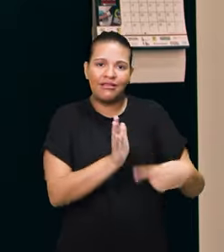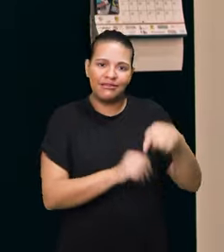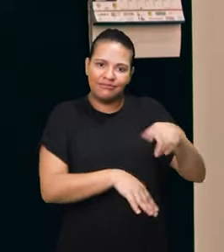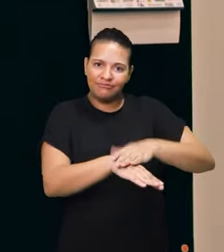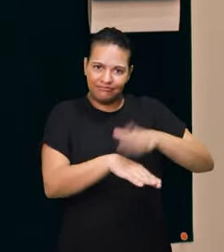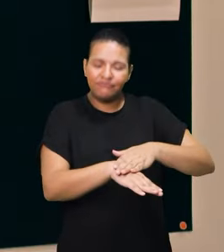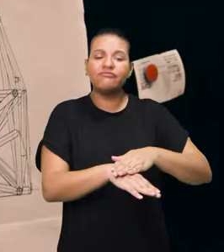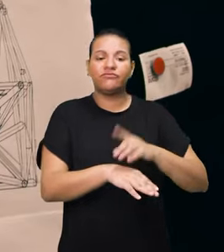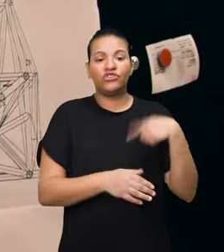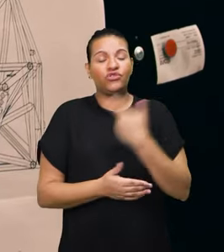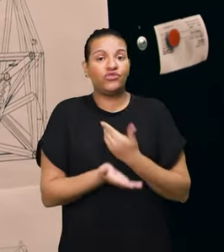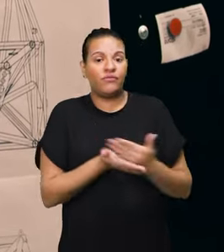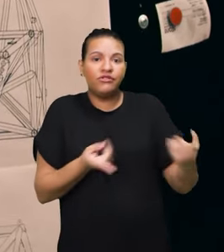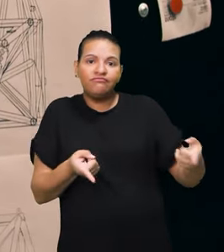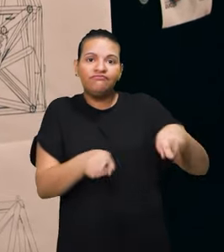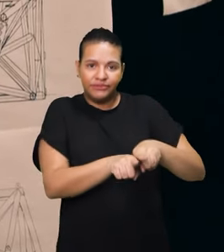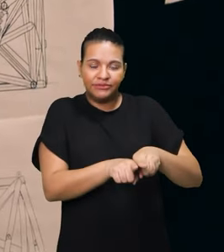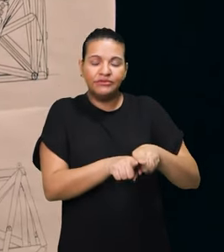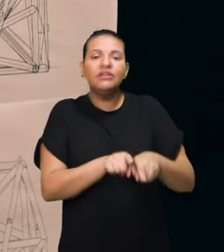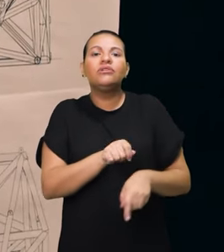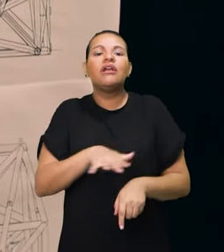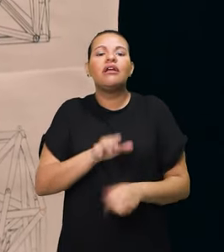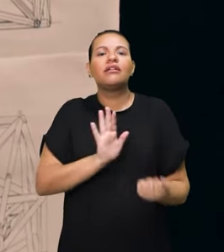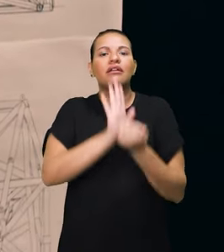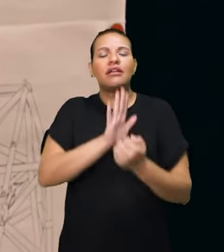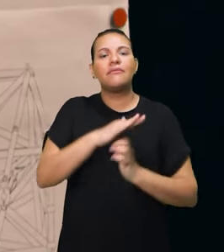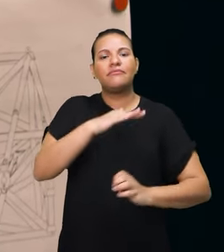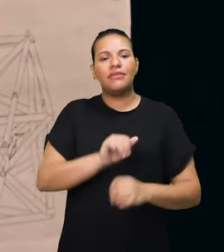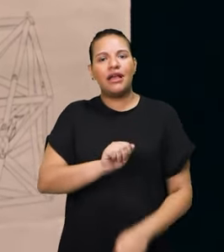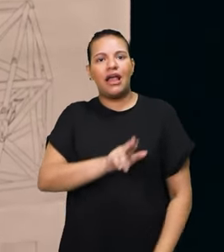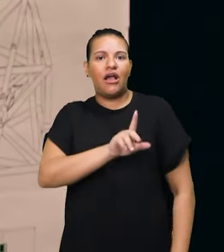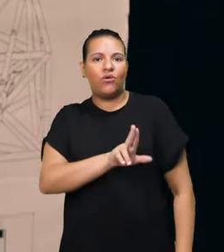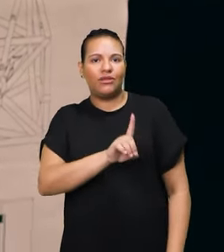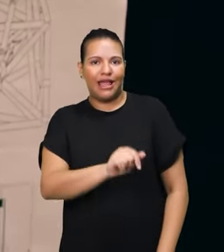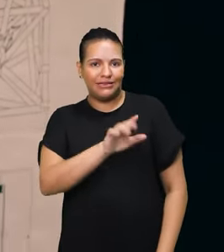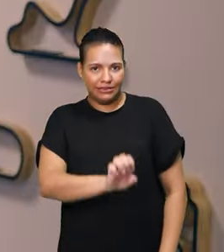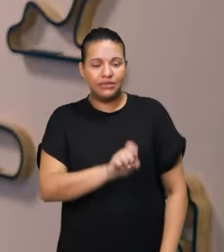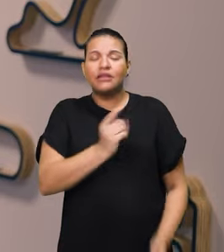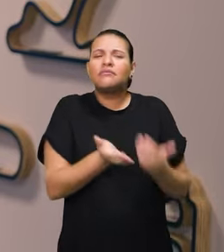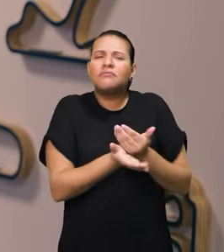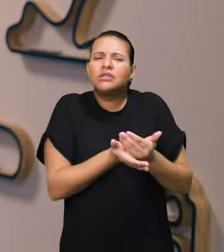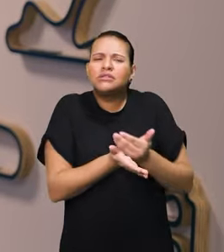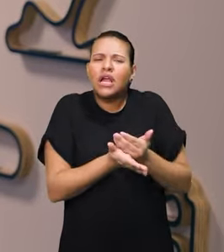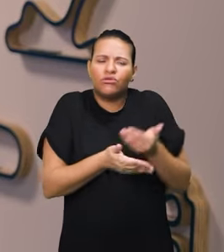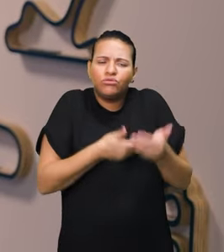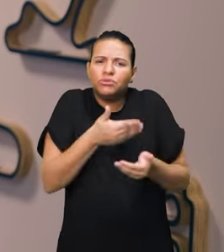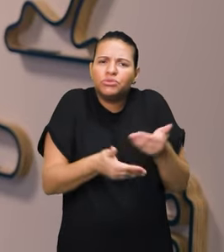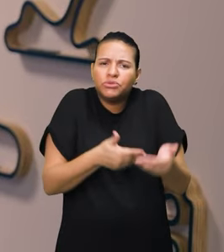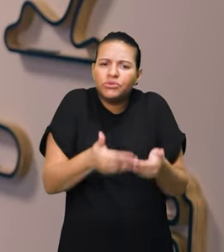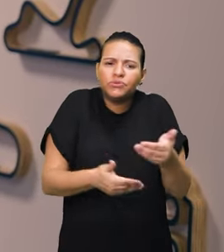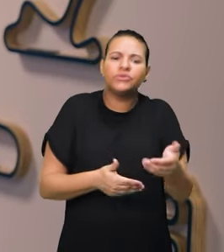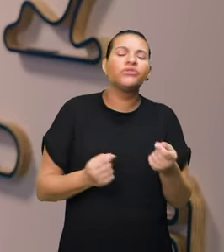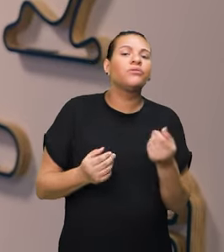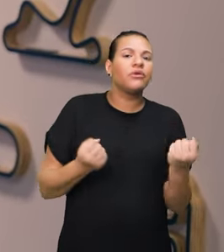começou com ele foi um dos primeiros que a gente começou a trabalhar junto né na audace e foi um trabalho muito importante Inicial e para buscar a